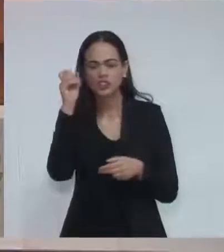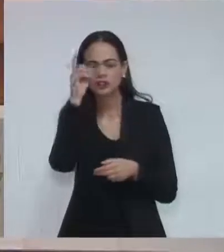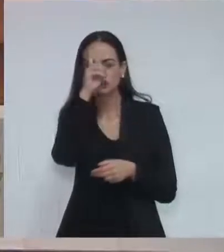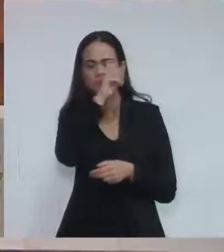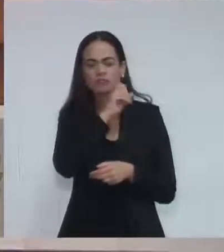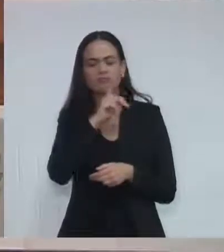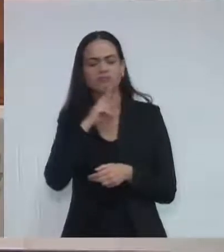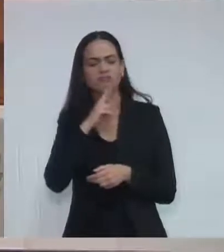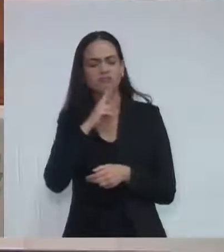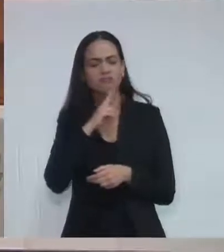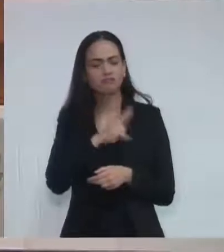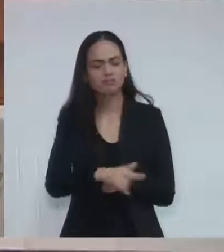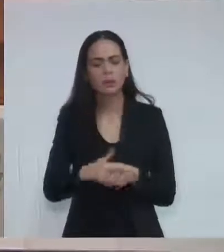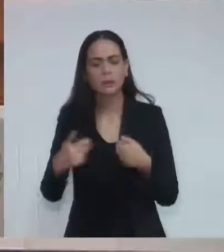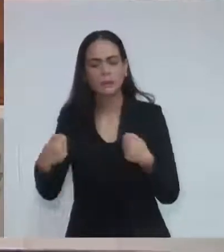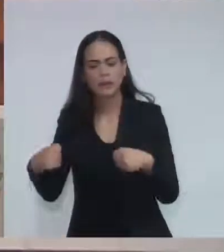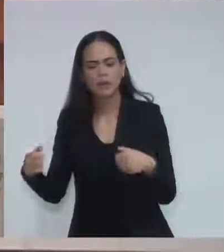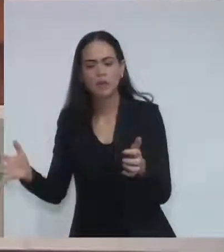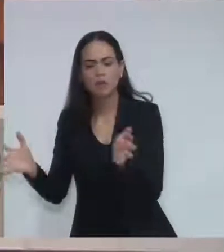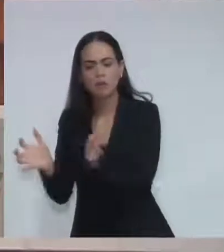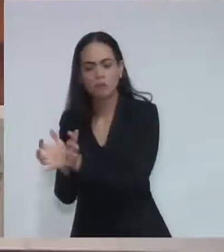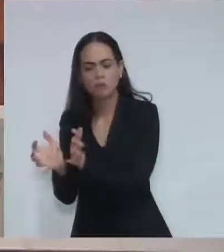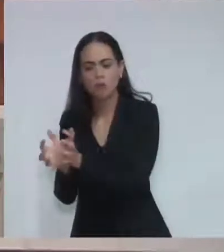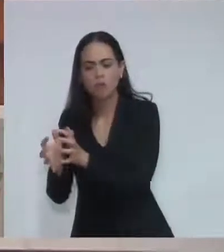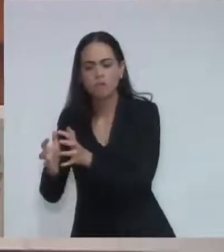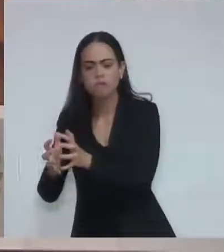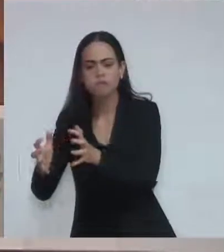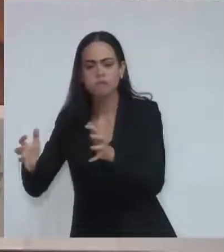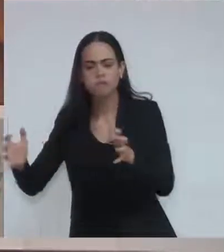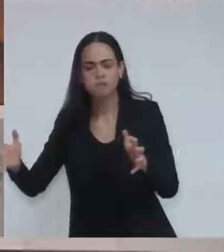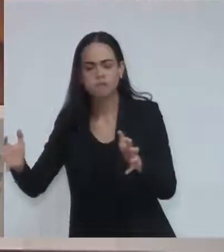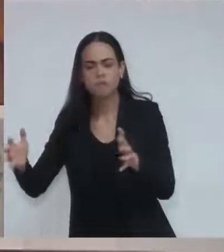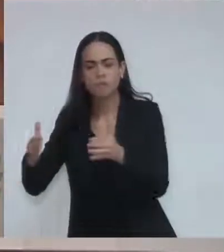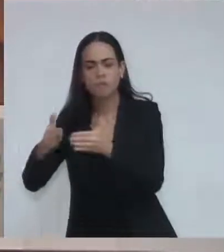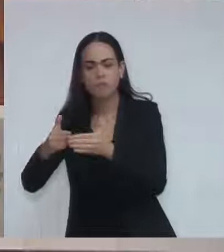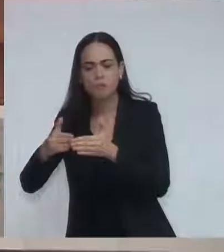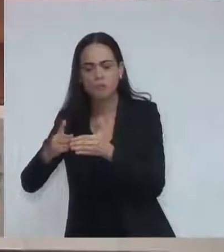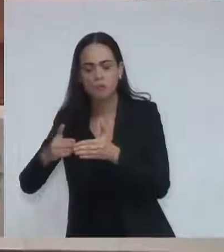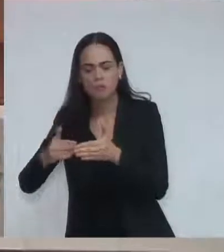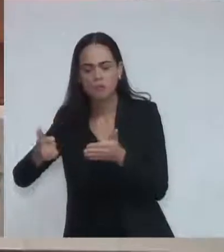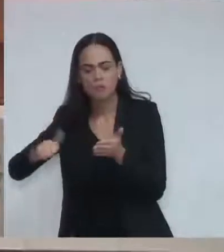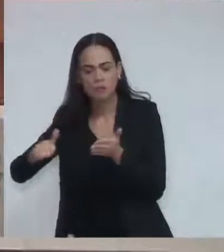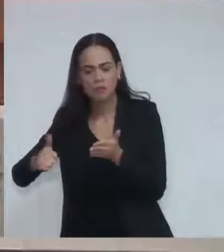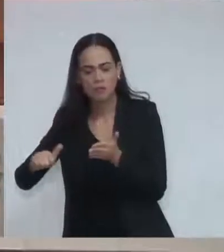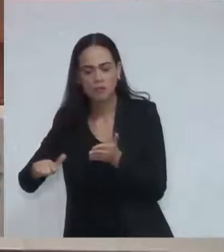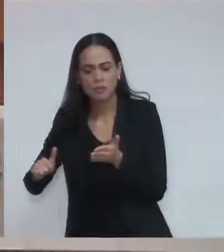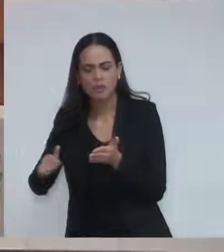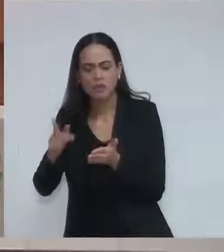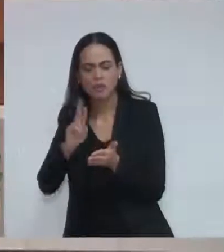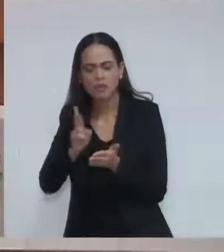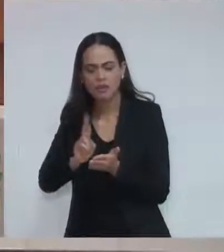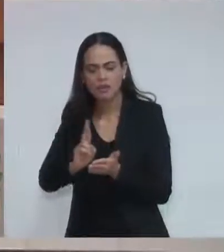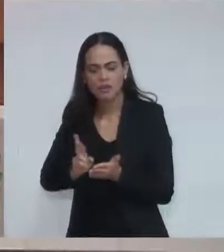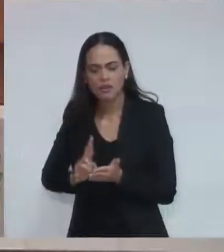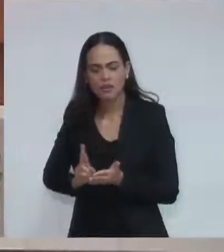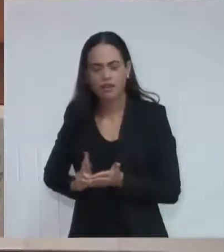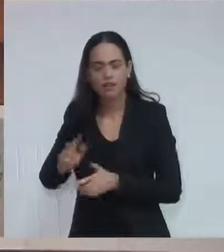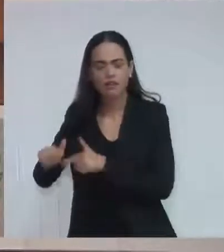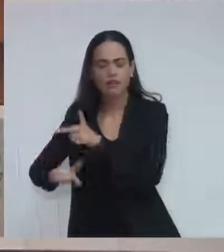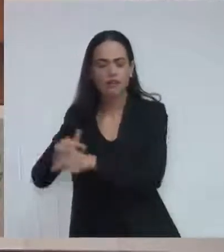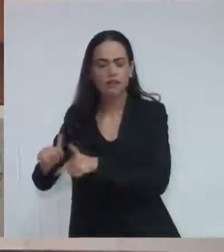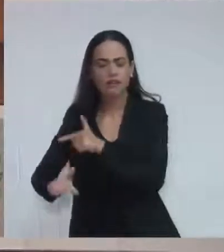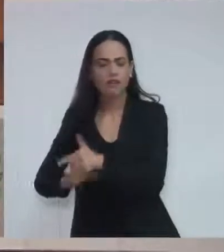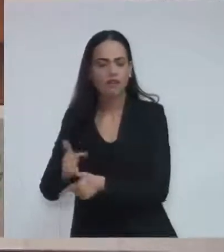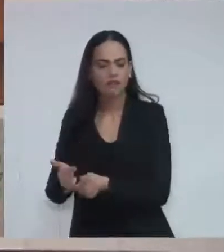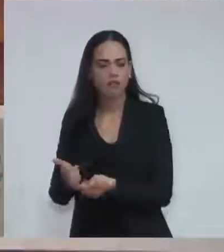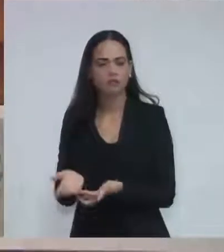uma equipe da administração pública unicamente para apreciar as demandas da vereança. Posto isso, pelos